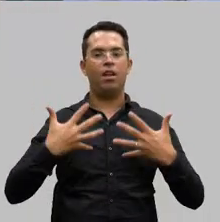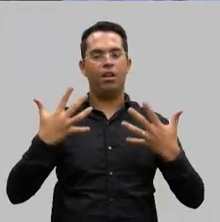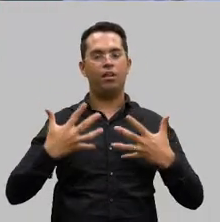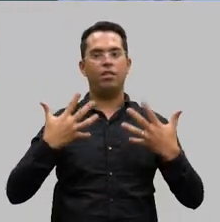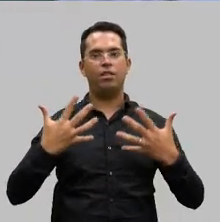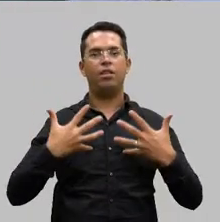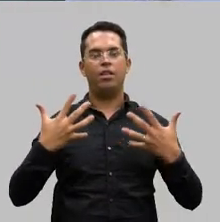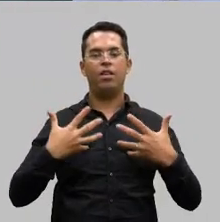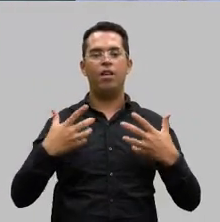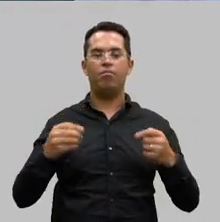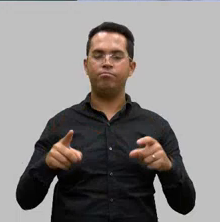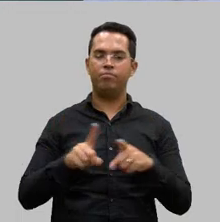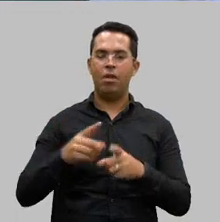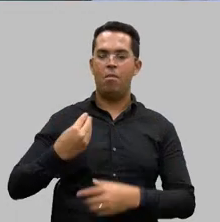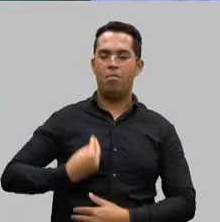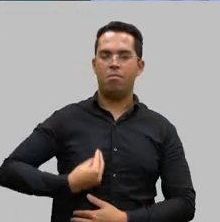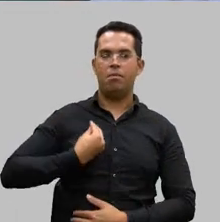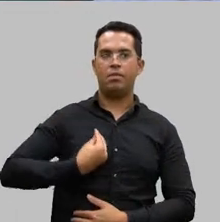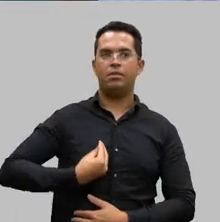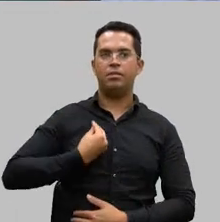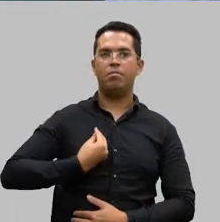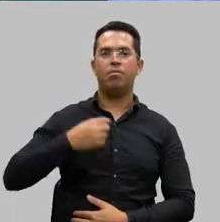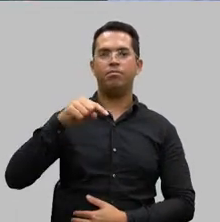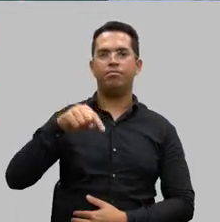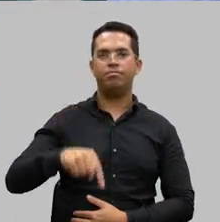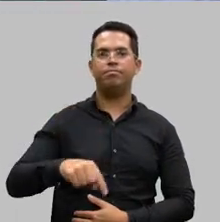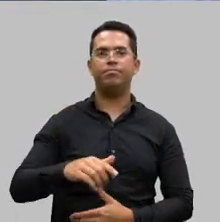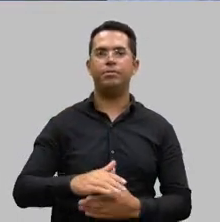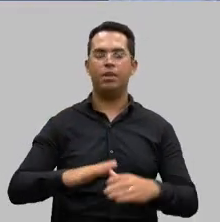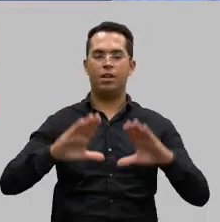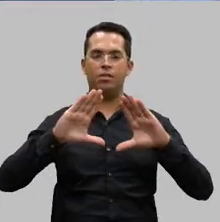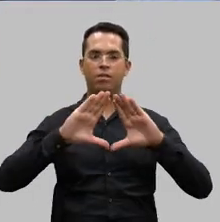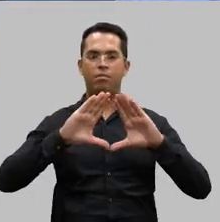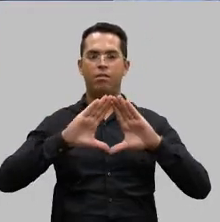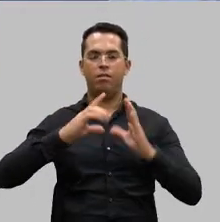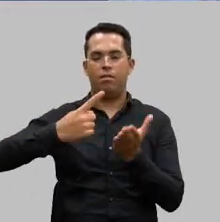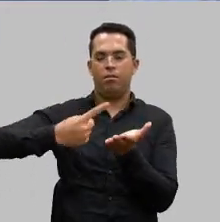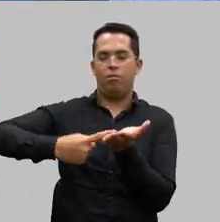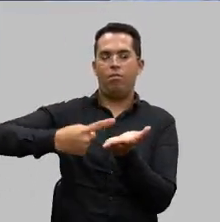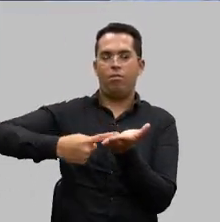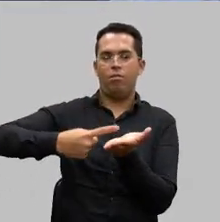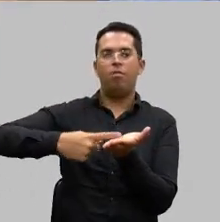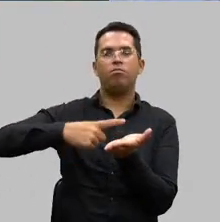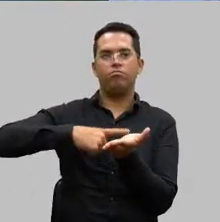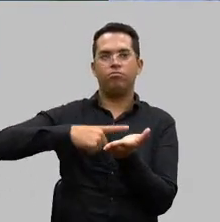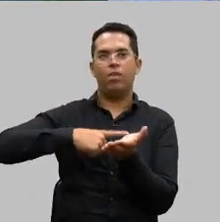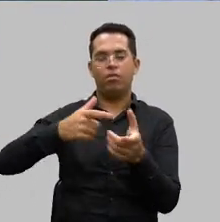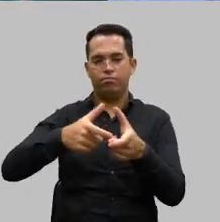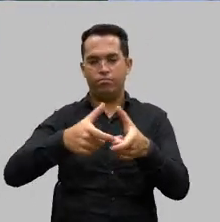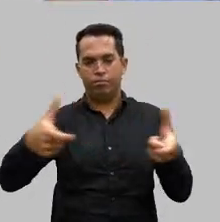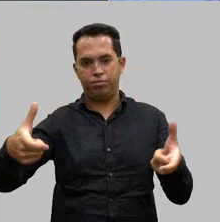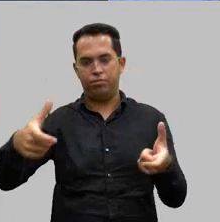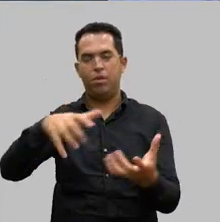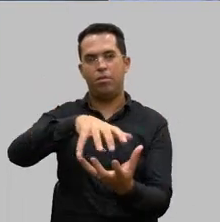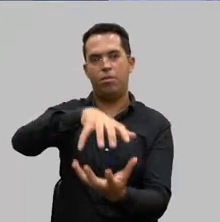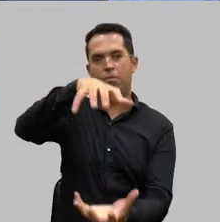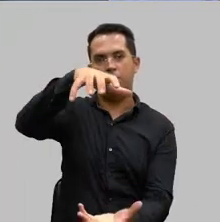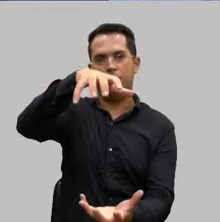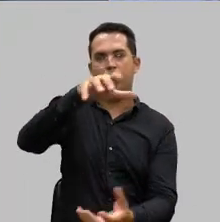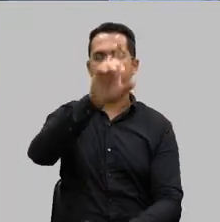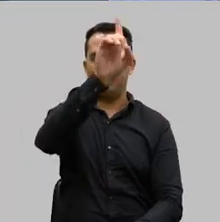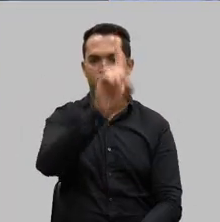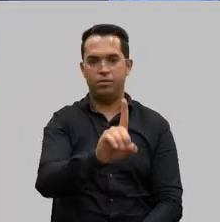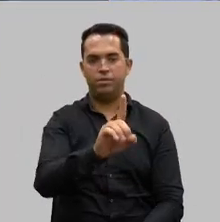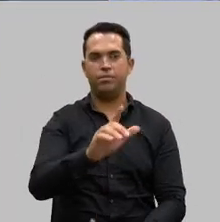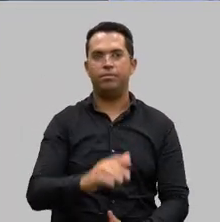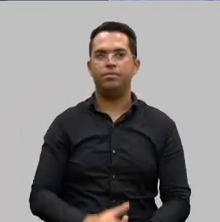poder legislativo como a Assembleia de Minas Gerais que tem esse compromisso eu passo a palavra agora ao nosso Deputado secretário dessa casa